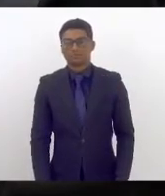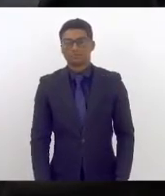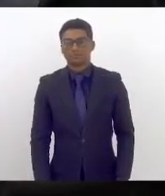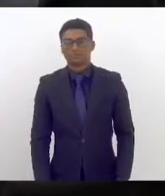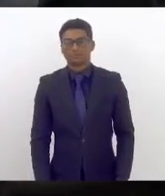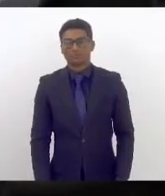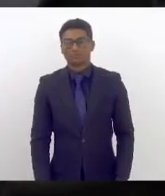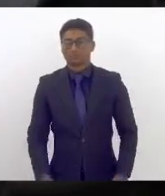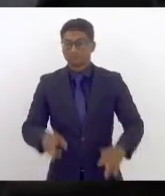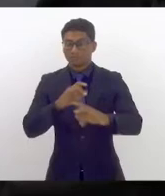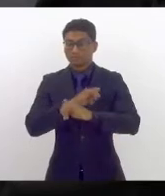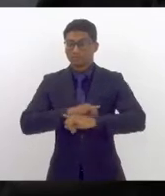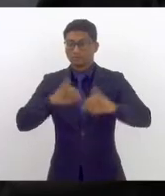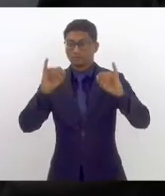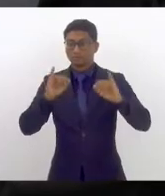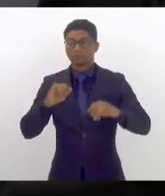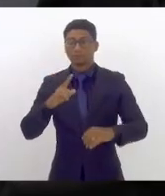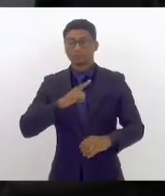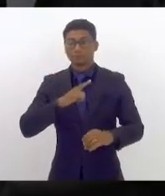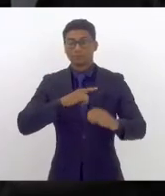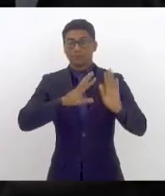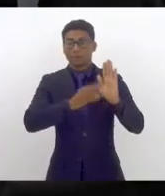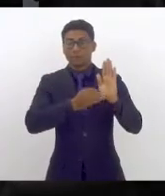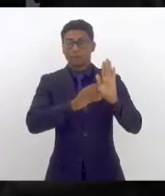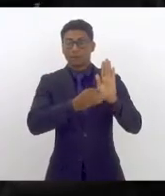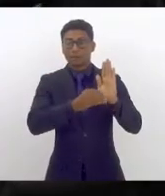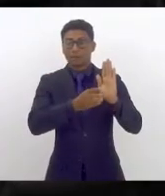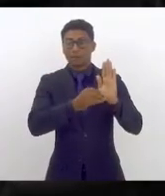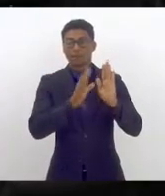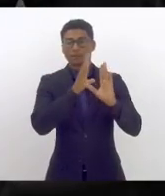presença de anuncia que temos 20 emendas